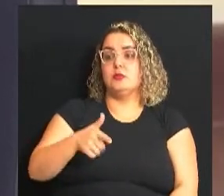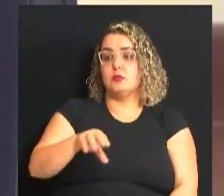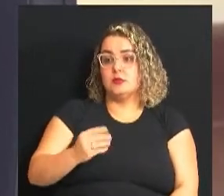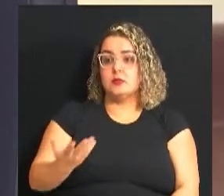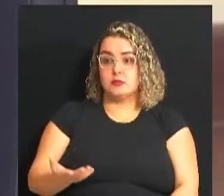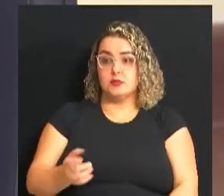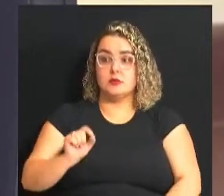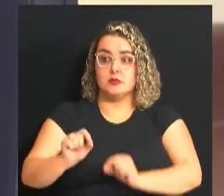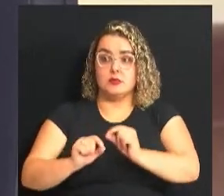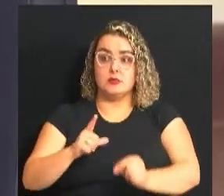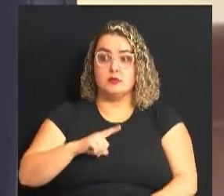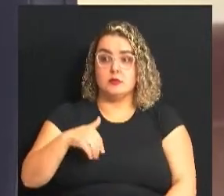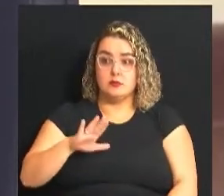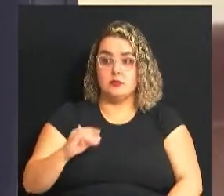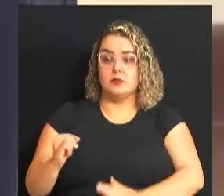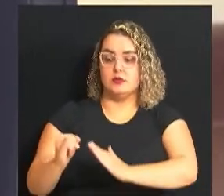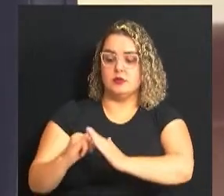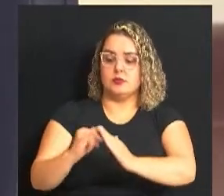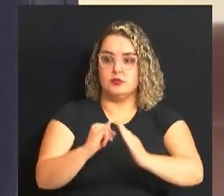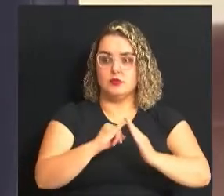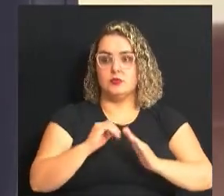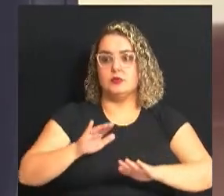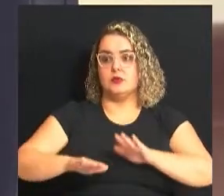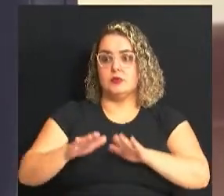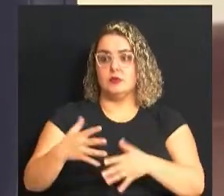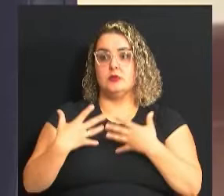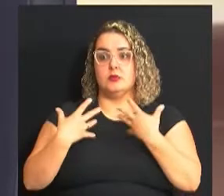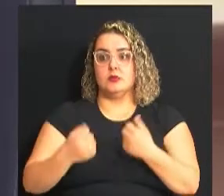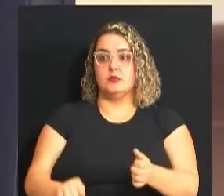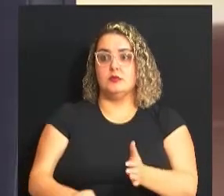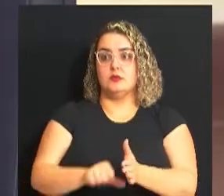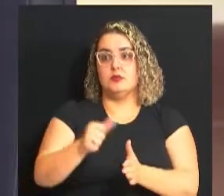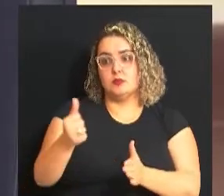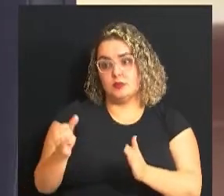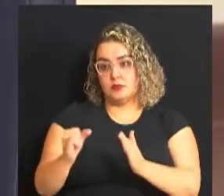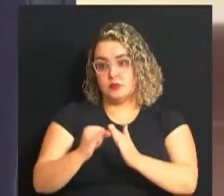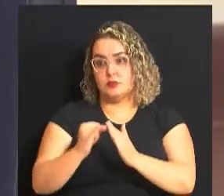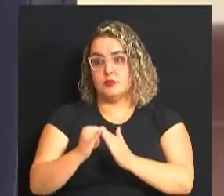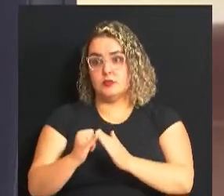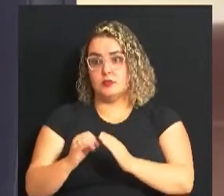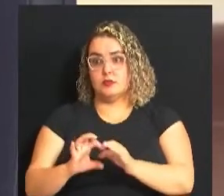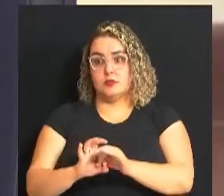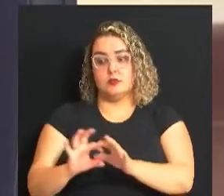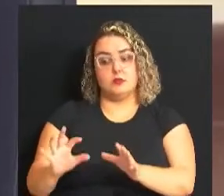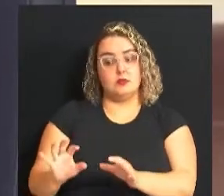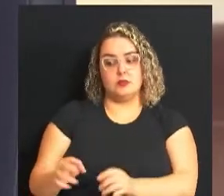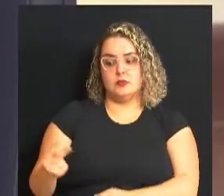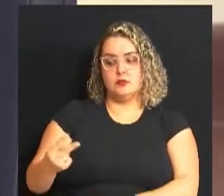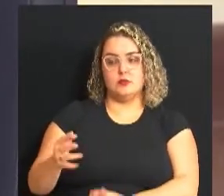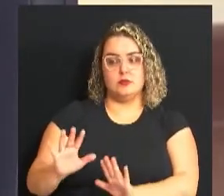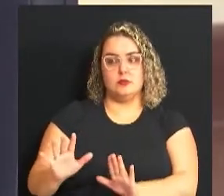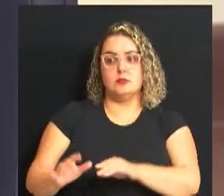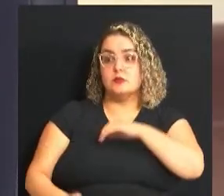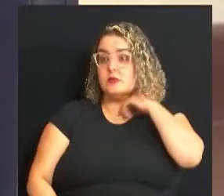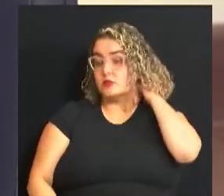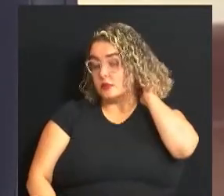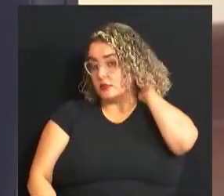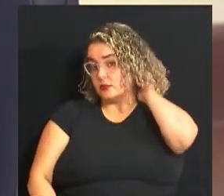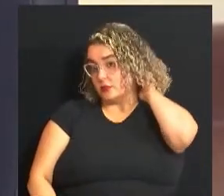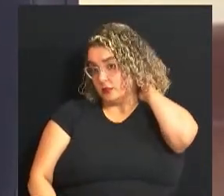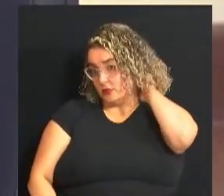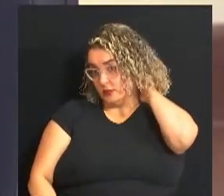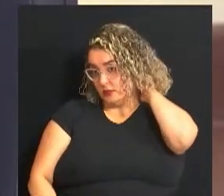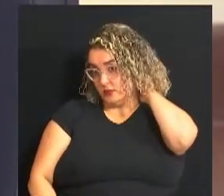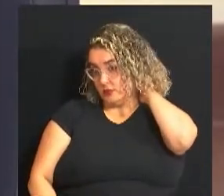Quem tem mais de um imóvel, muitas vezes ele recebe do primeiro imóvel, o segundo fica lá em aberto. Quem já